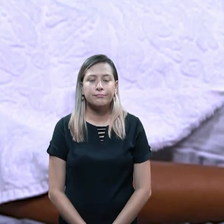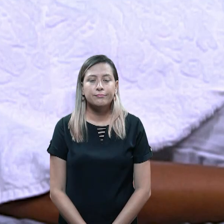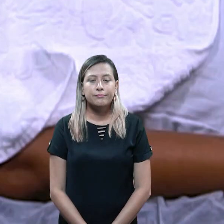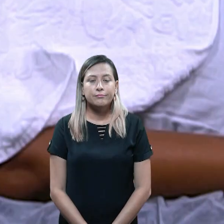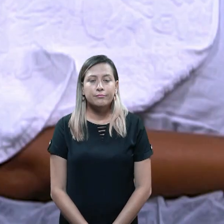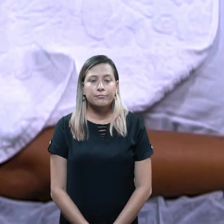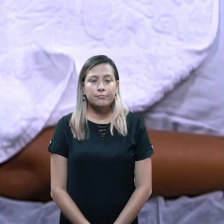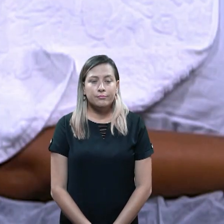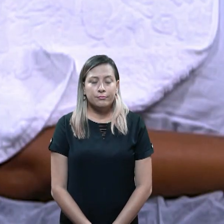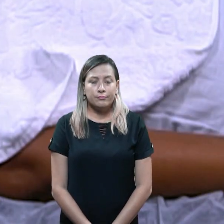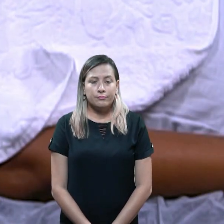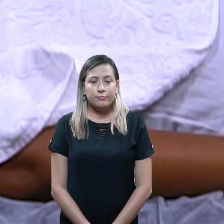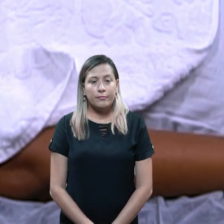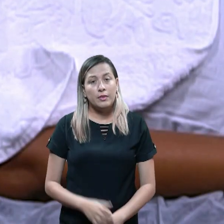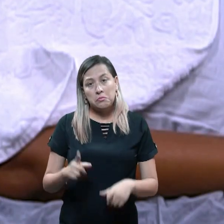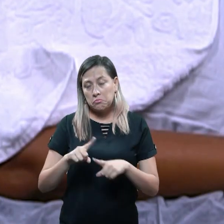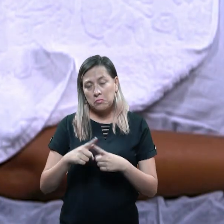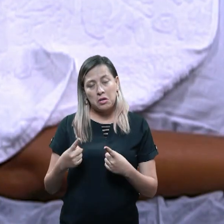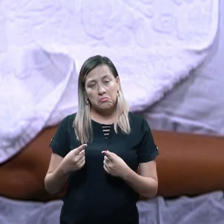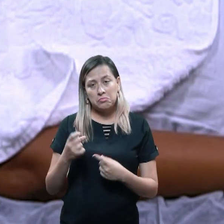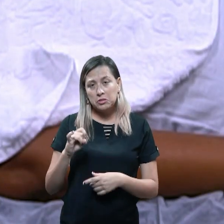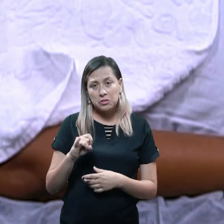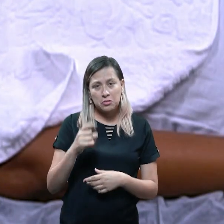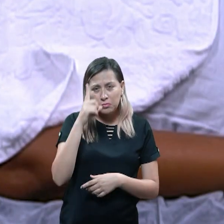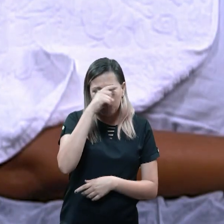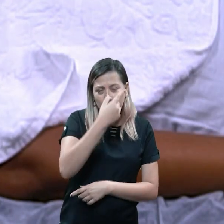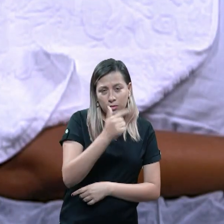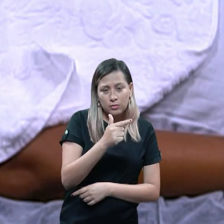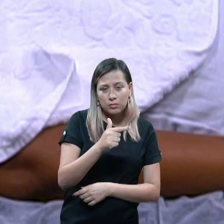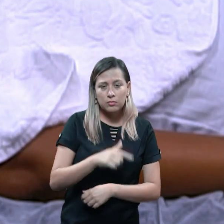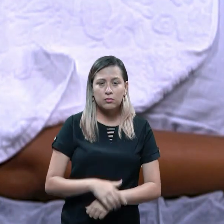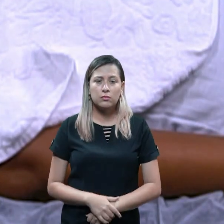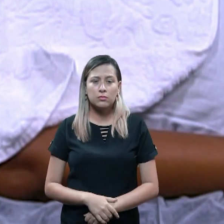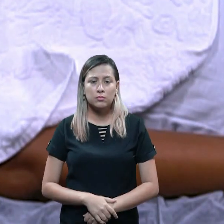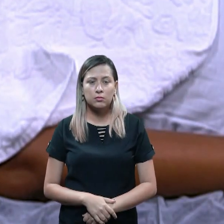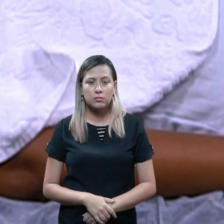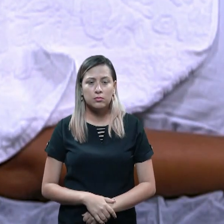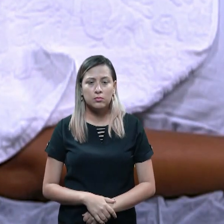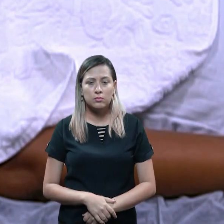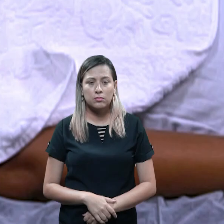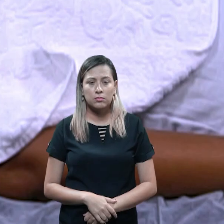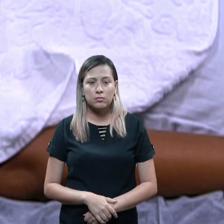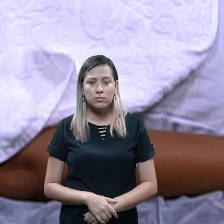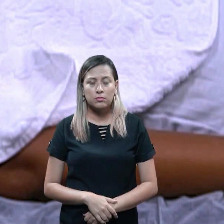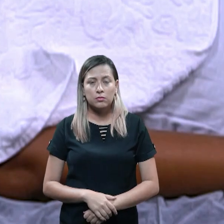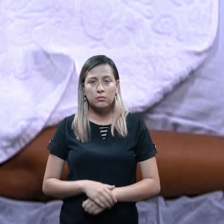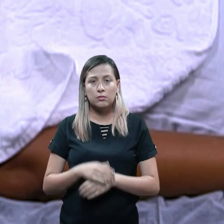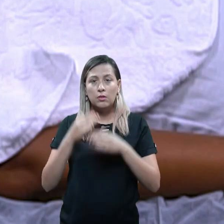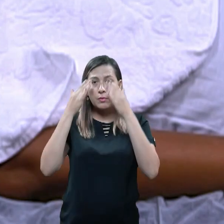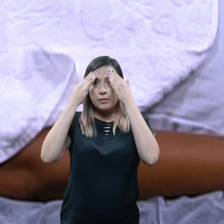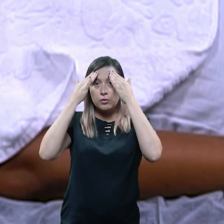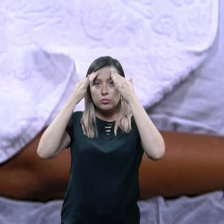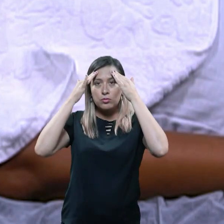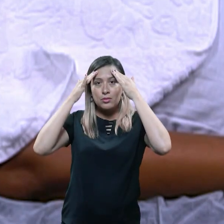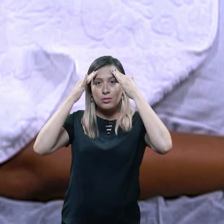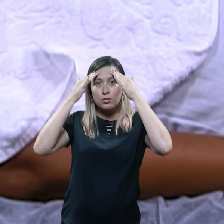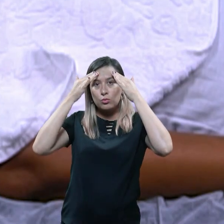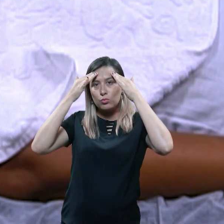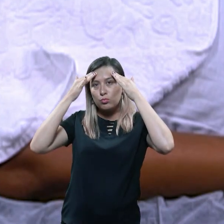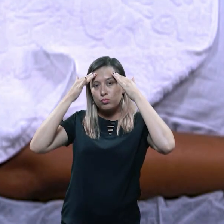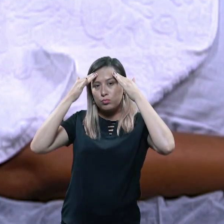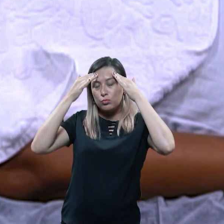certo? Mas se não, eu só vou fazer, olha, eu estico a pele da pessoa bem para